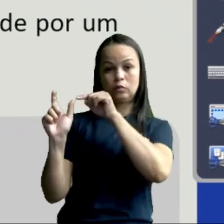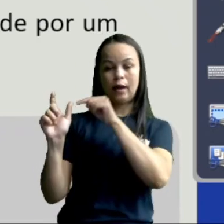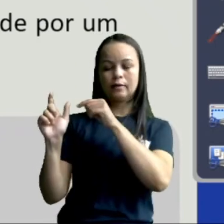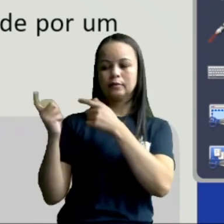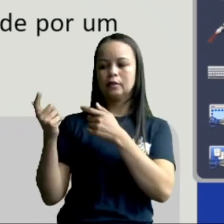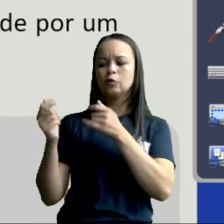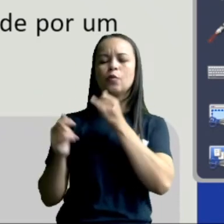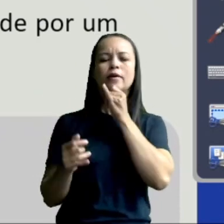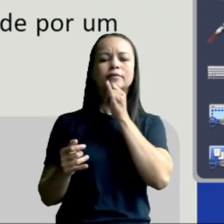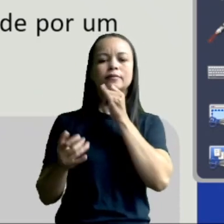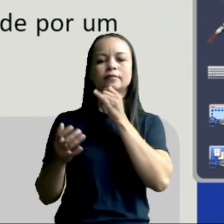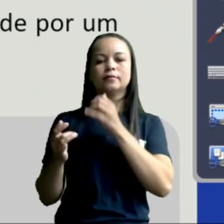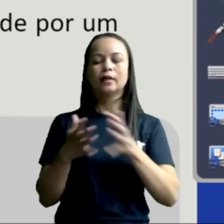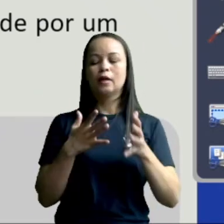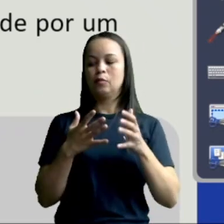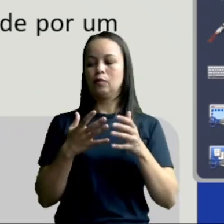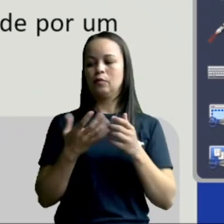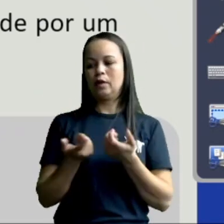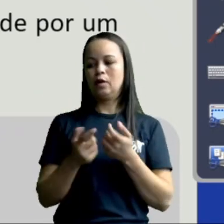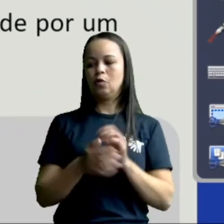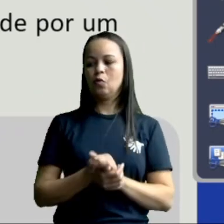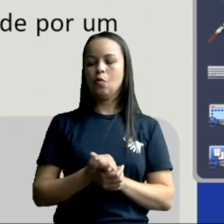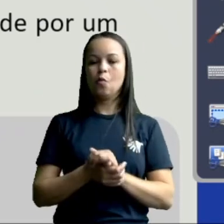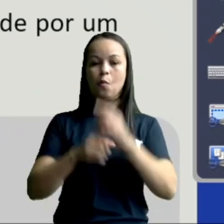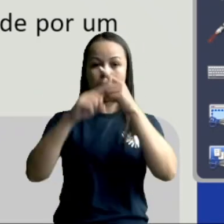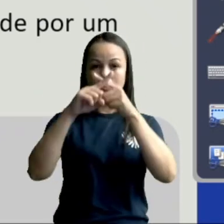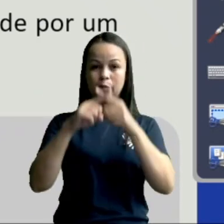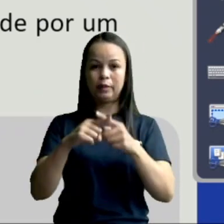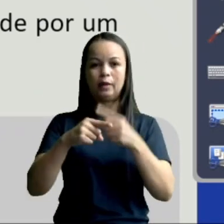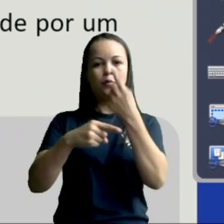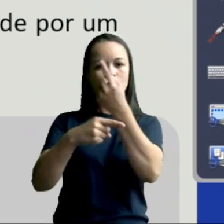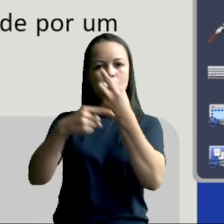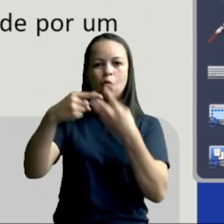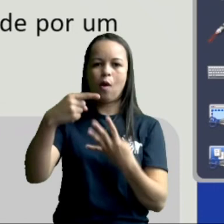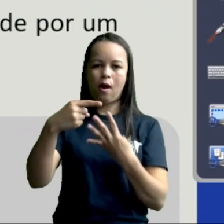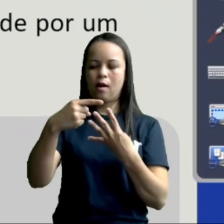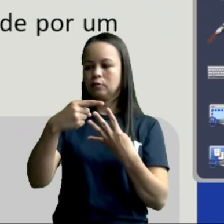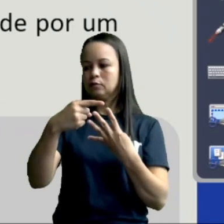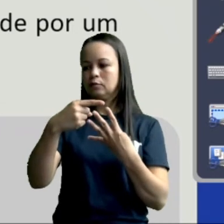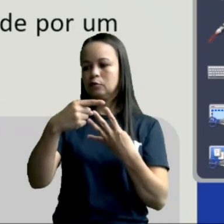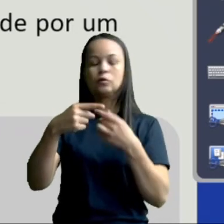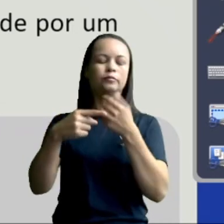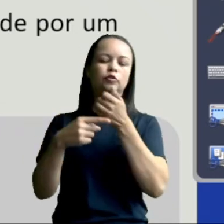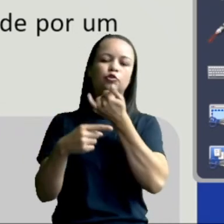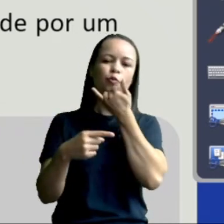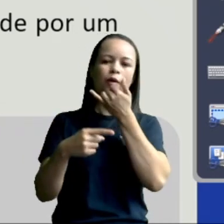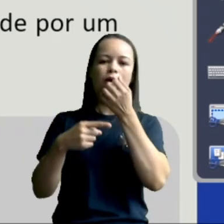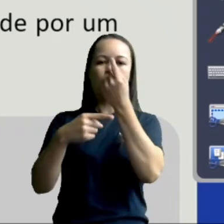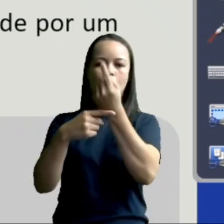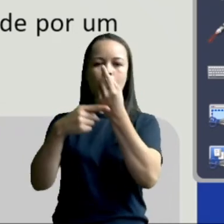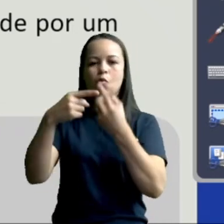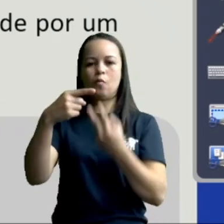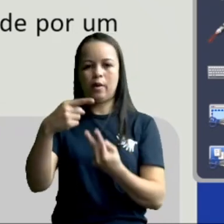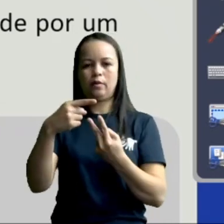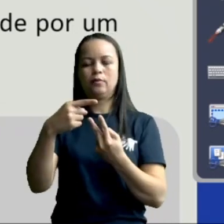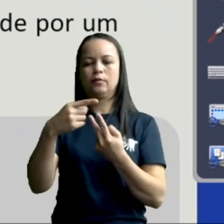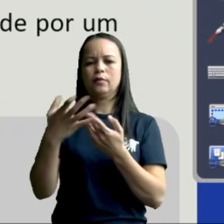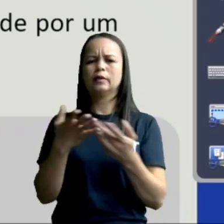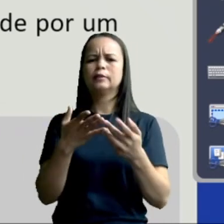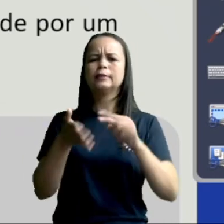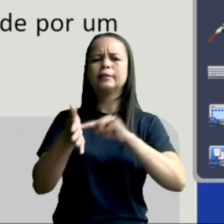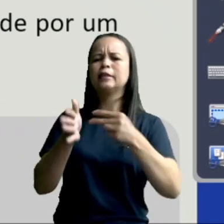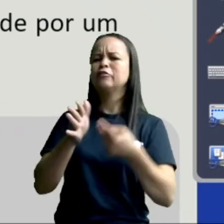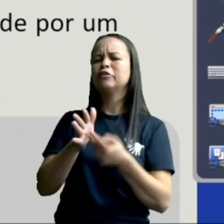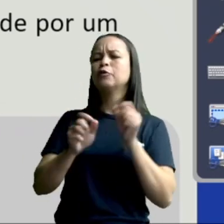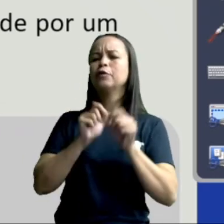meu exemplo, eu multipliquei por 1/2. Por que eu escolhi 1/2? Porque multiplicar por 1/2, gente, significa dividir